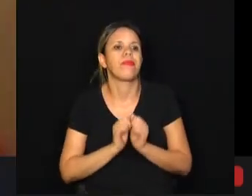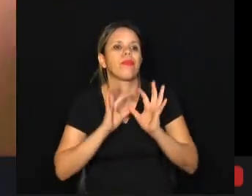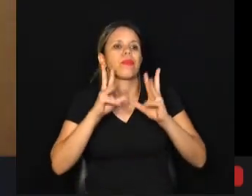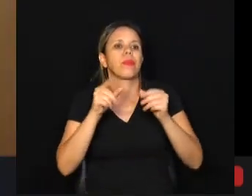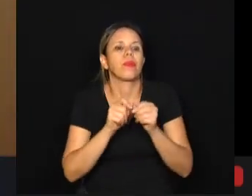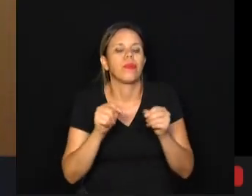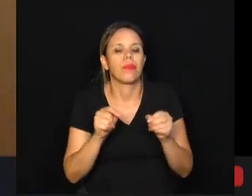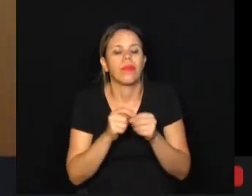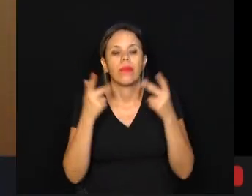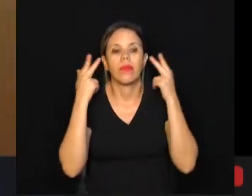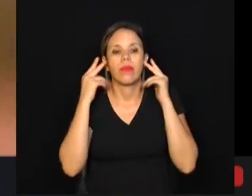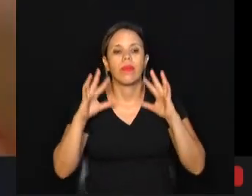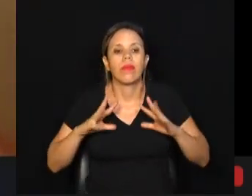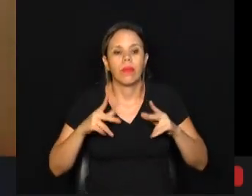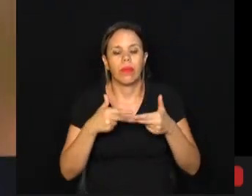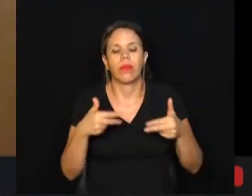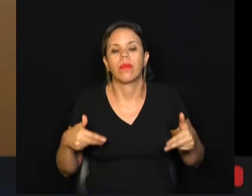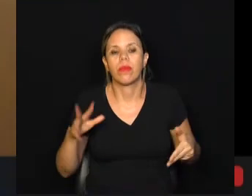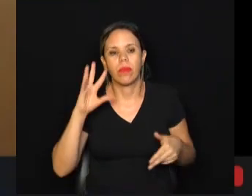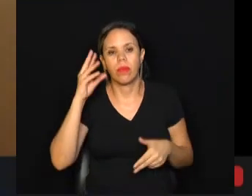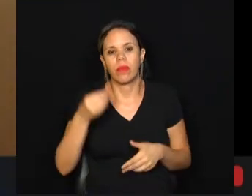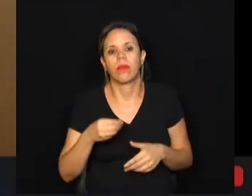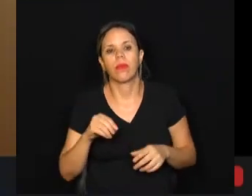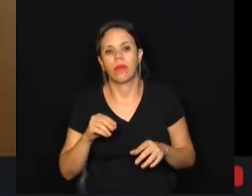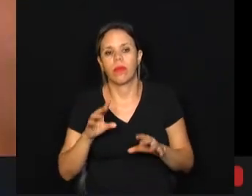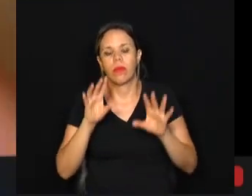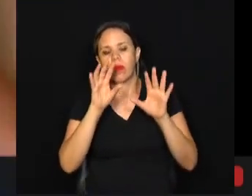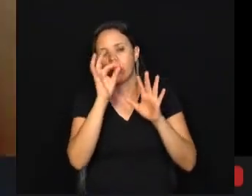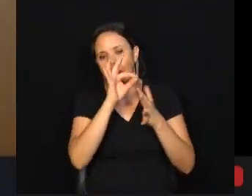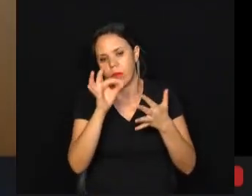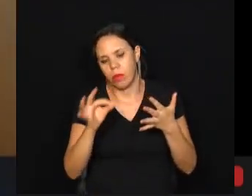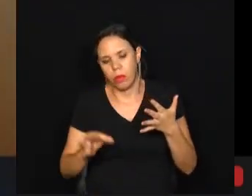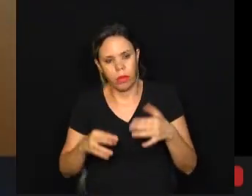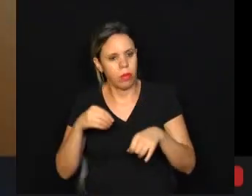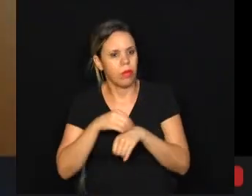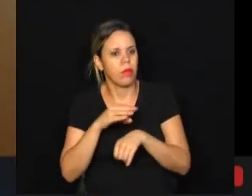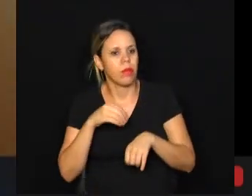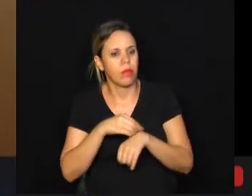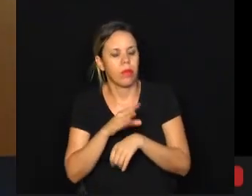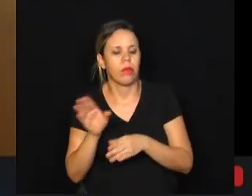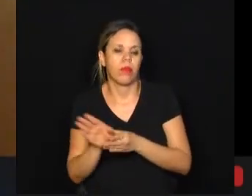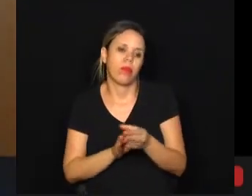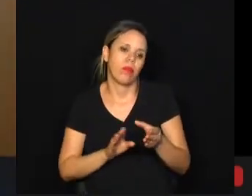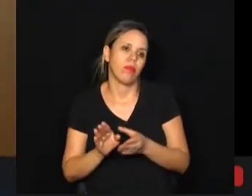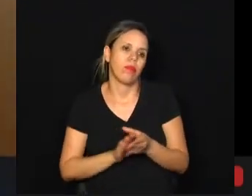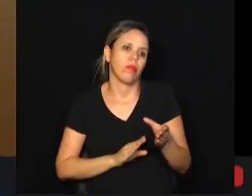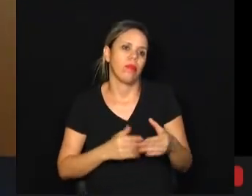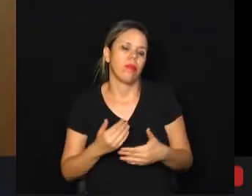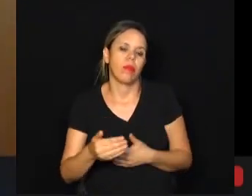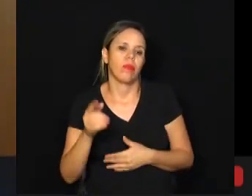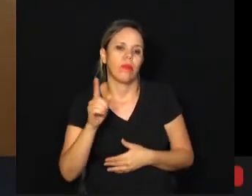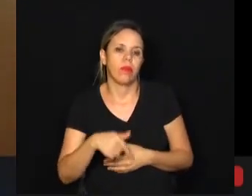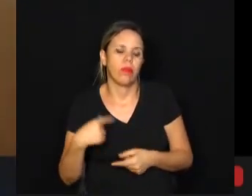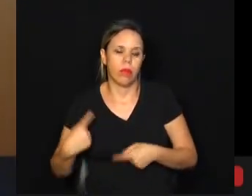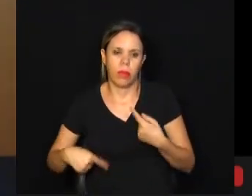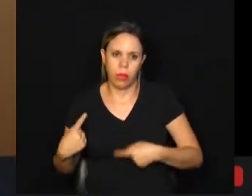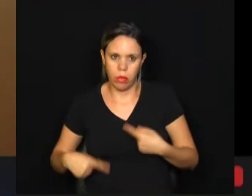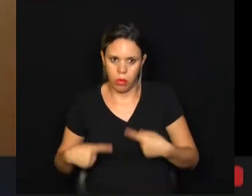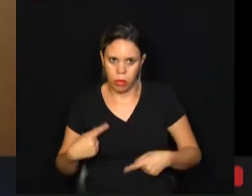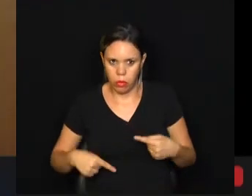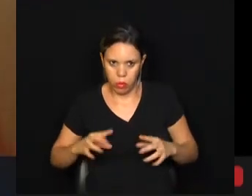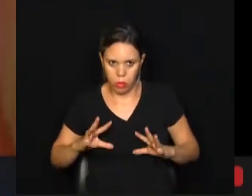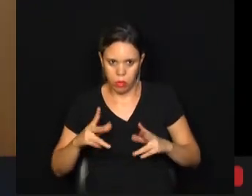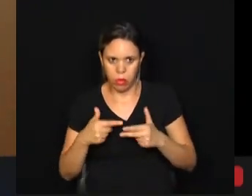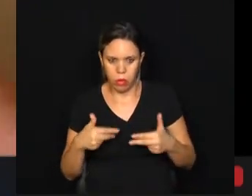que é comum a todas elas, entender as especificidades, levar isso para o Conselho e, a partir disso, debater com todos